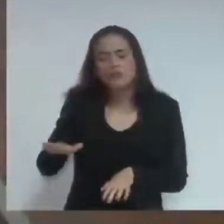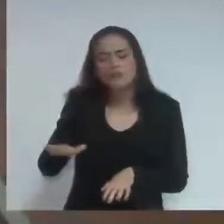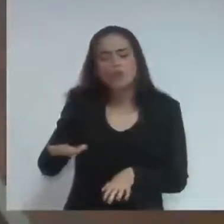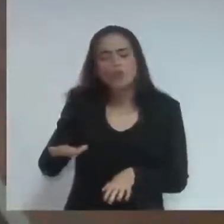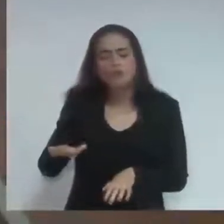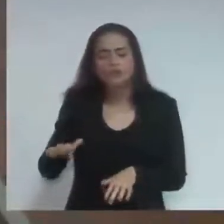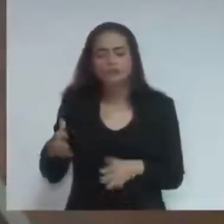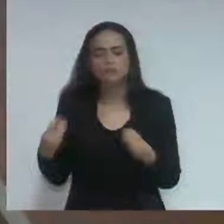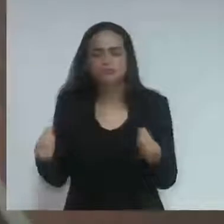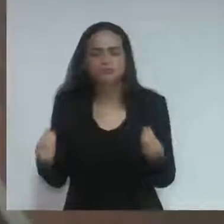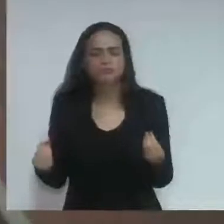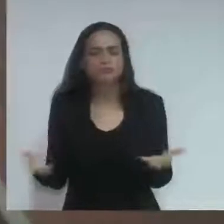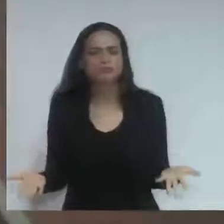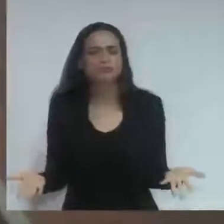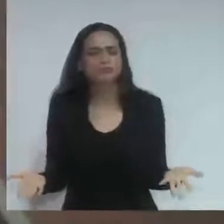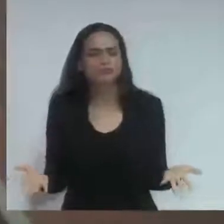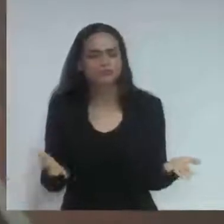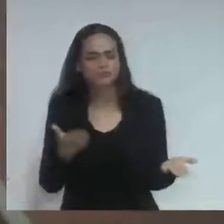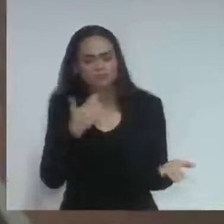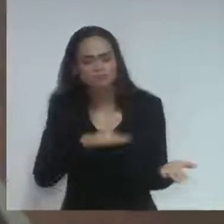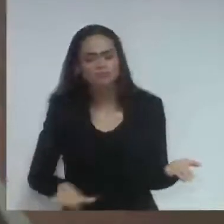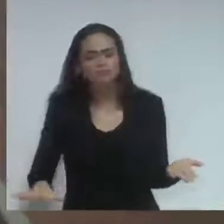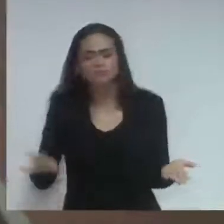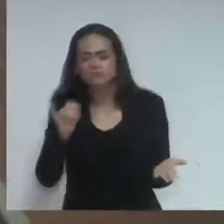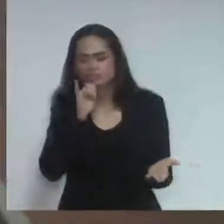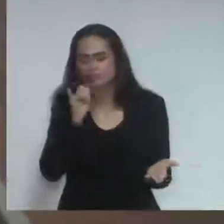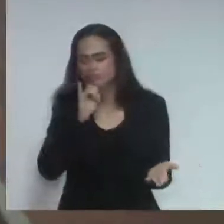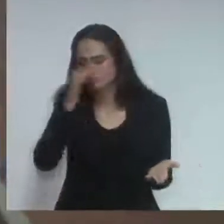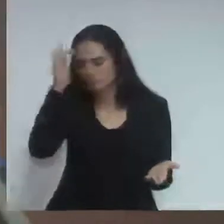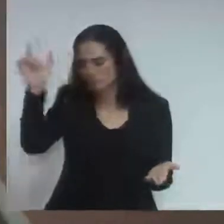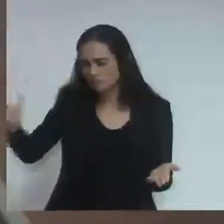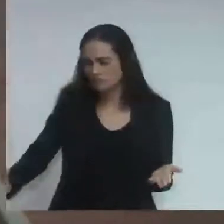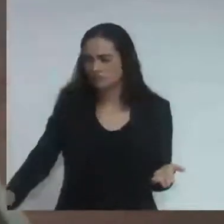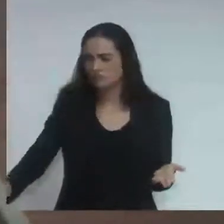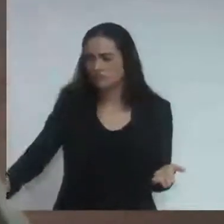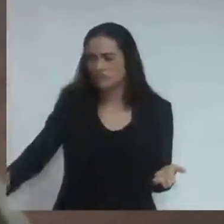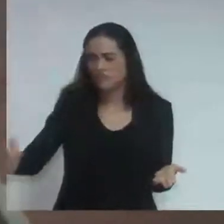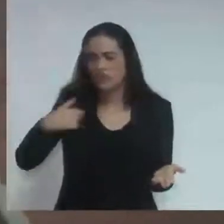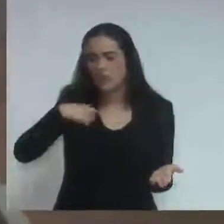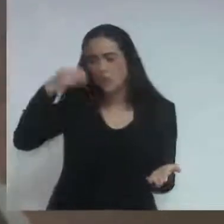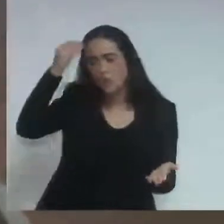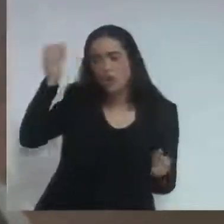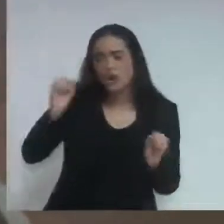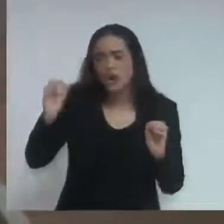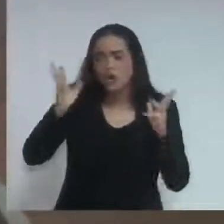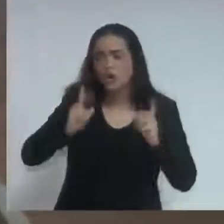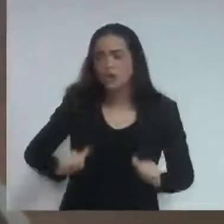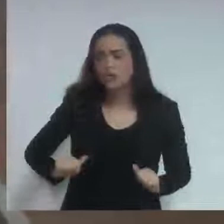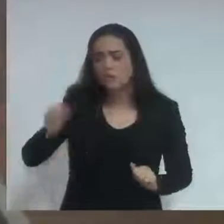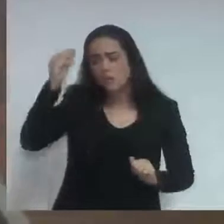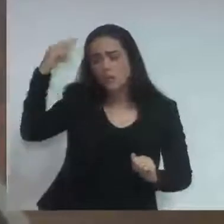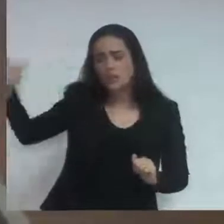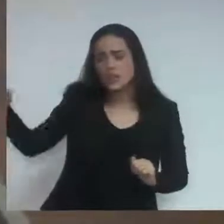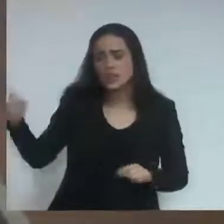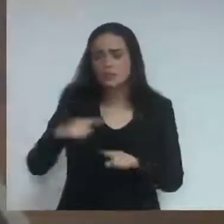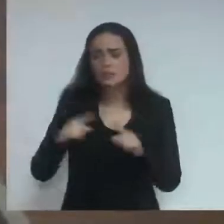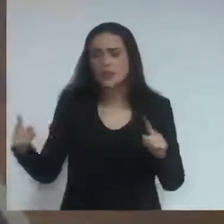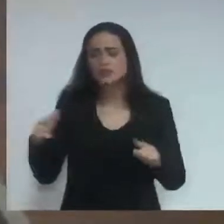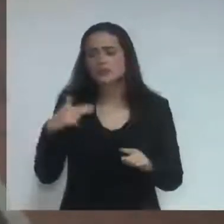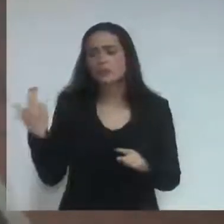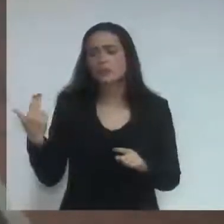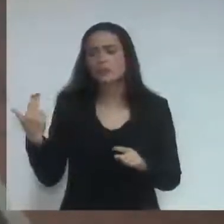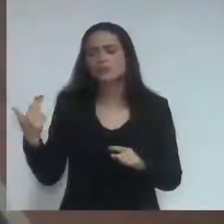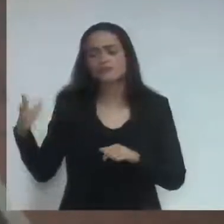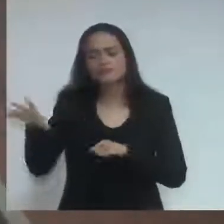errou, né? Então, aqui eu acho que isso vale para todos nós. Eu já fui mais